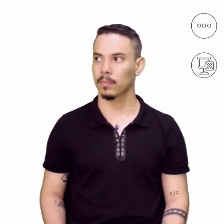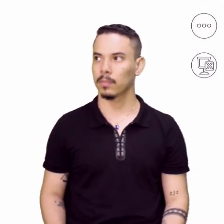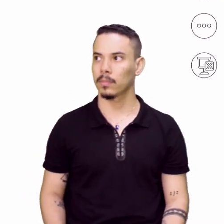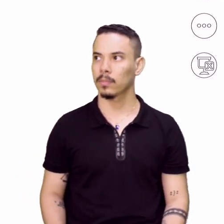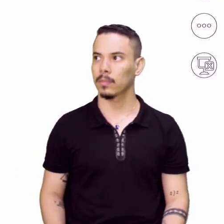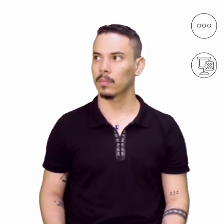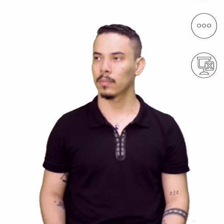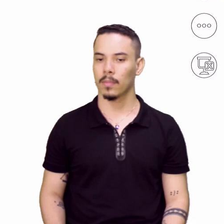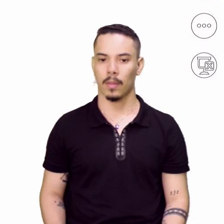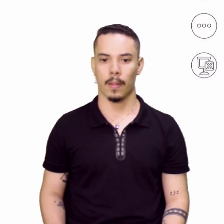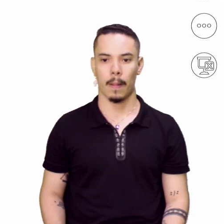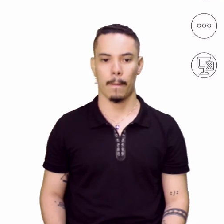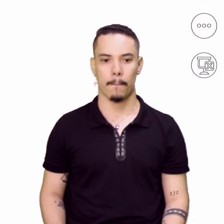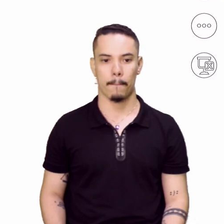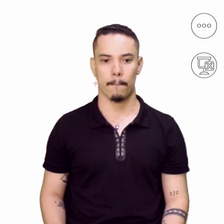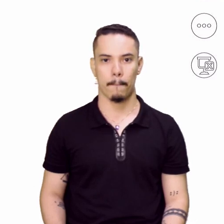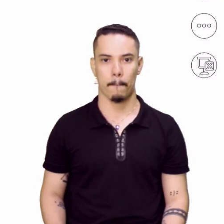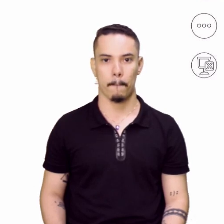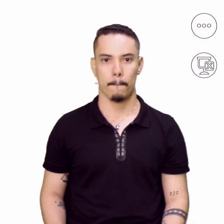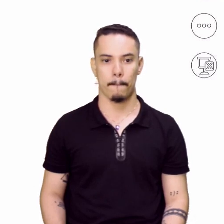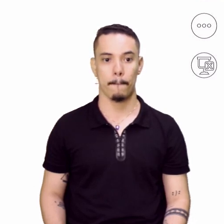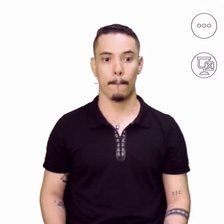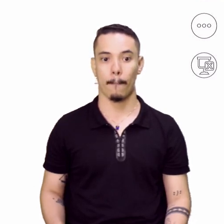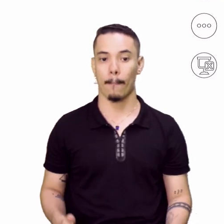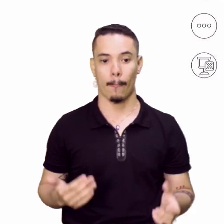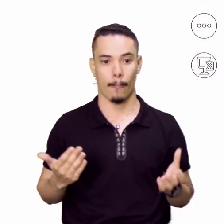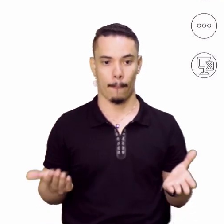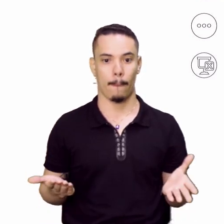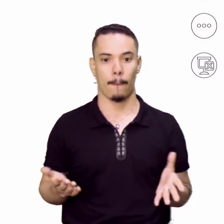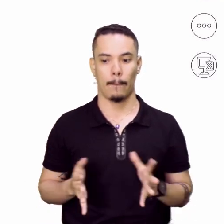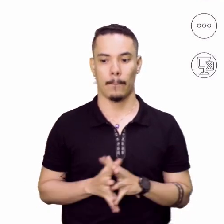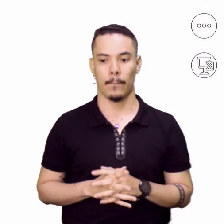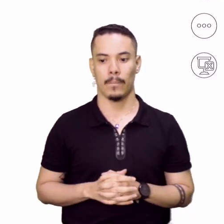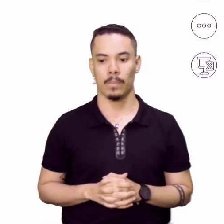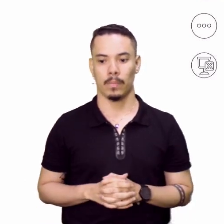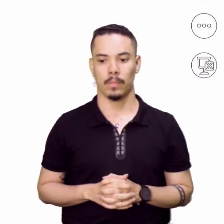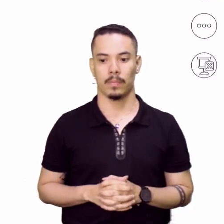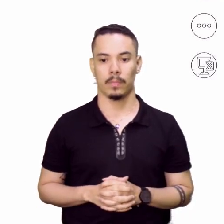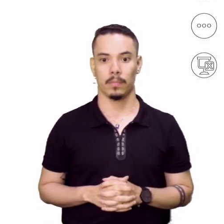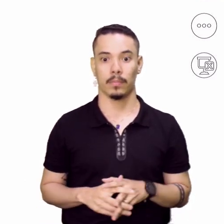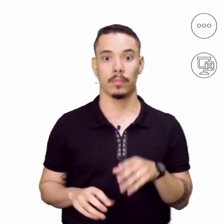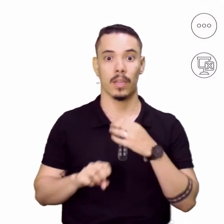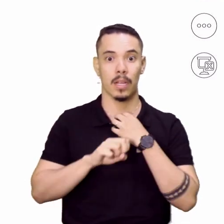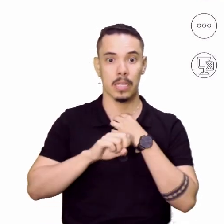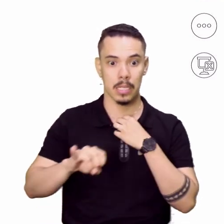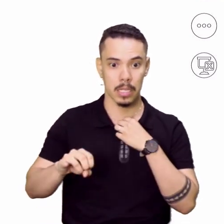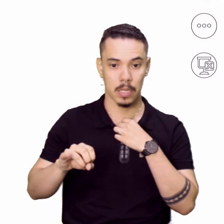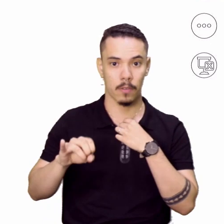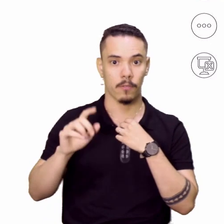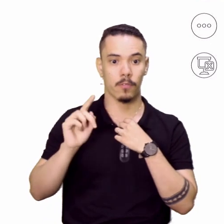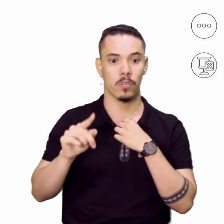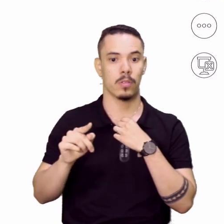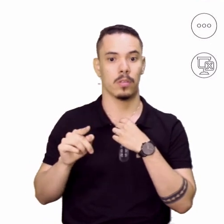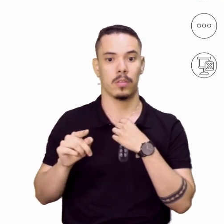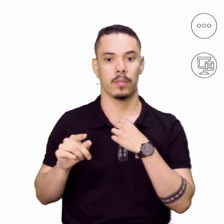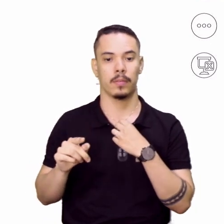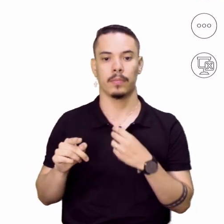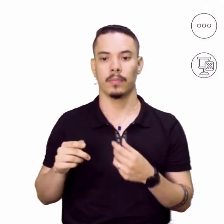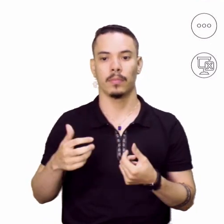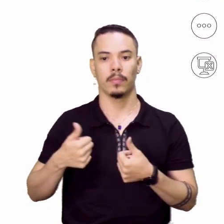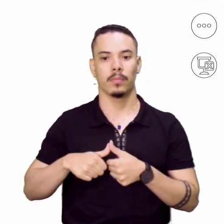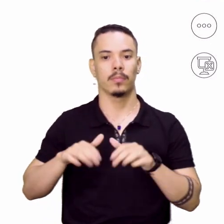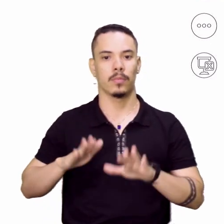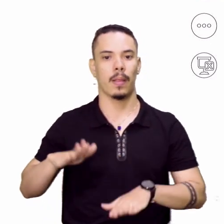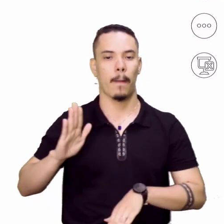will get sicker então ele faz assim e se você e se você ficar